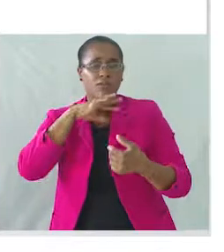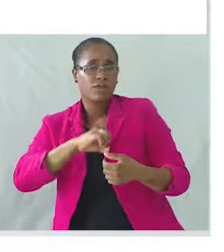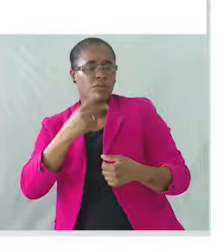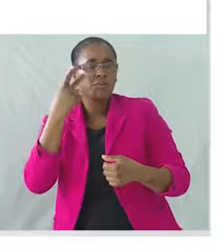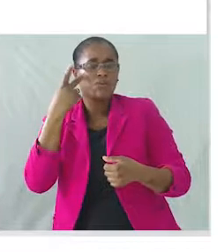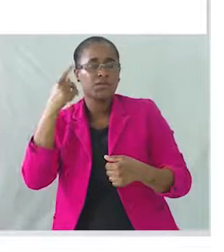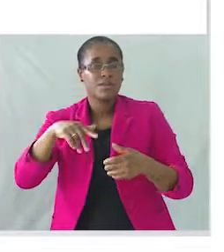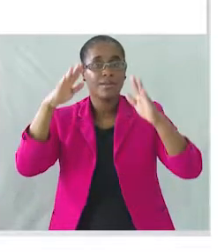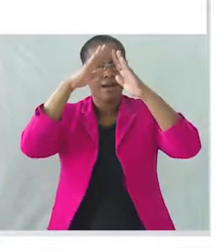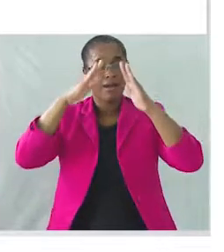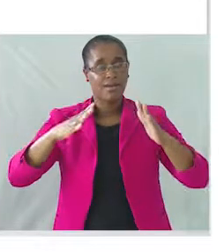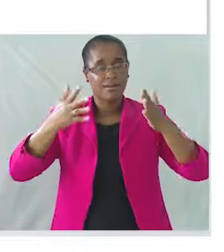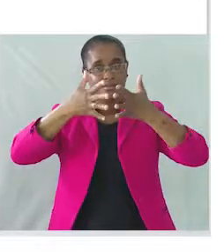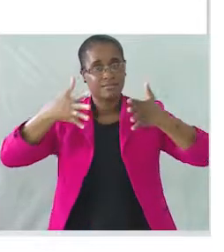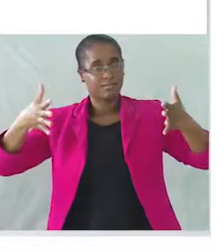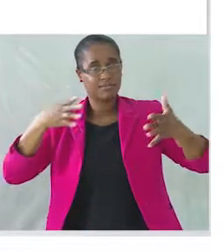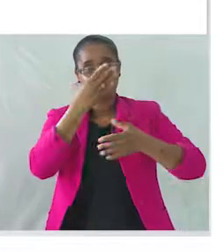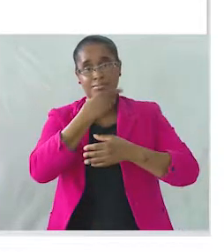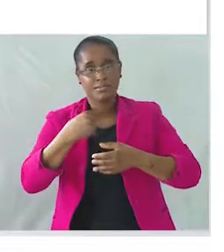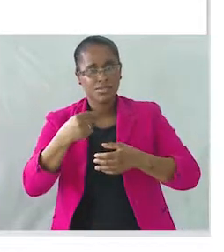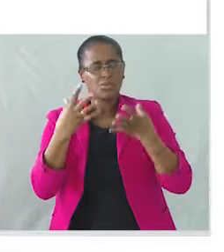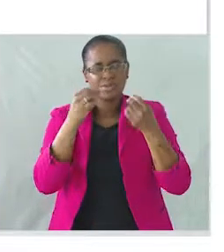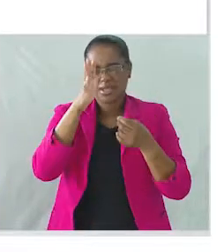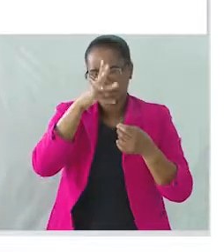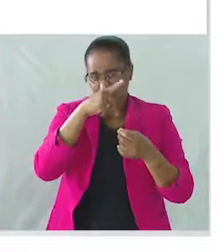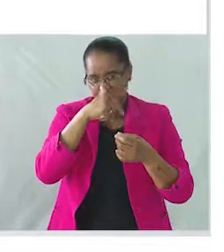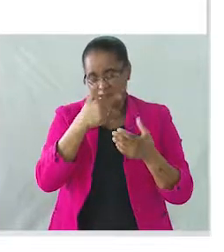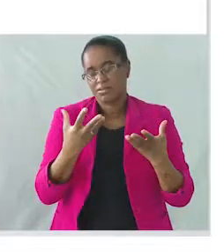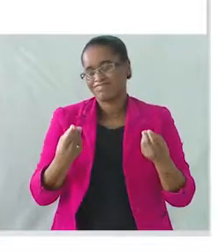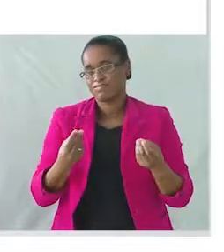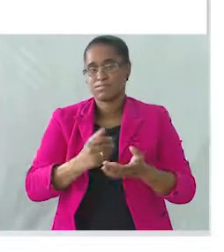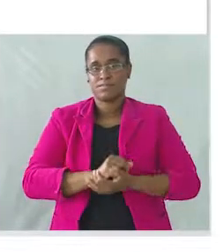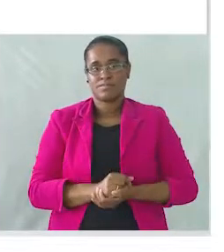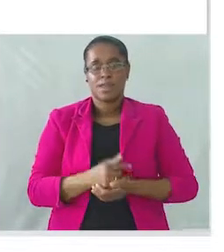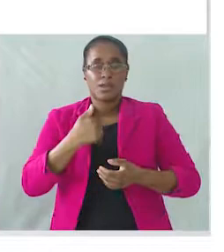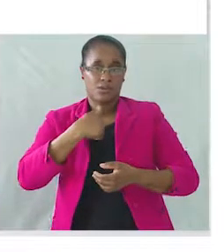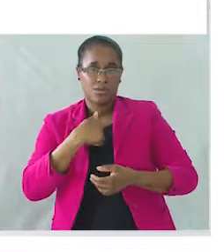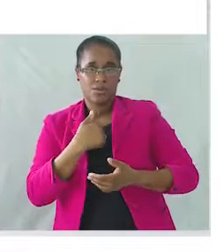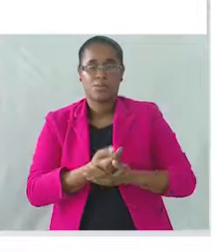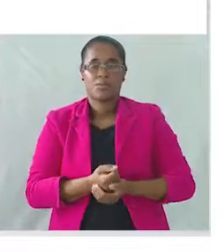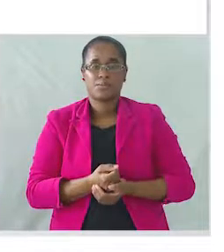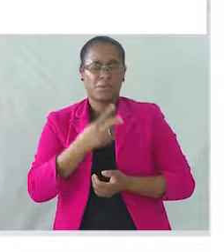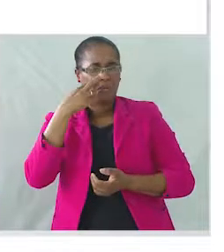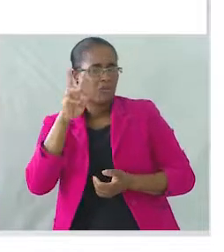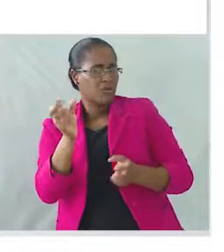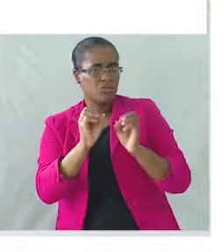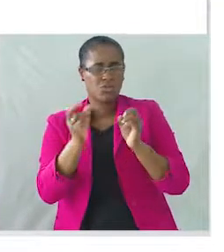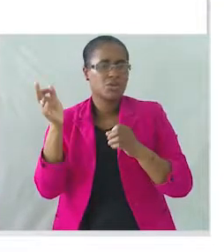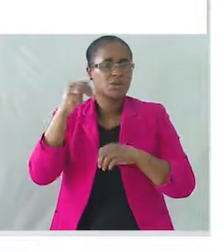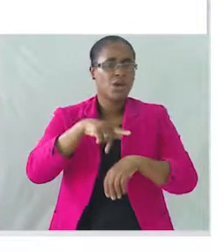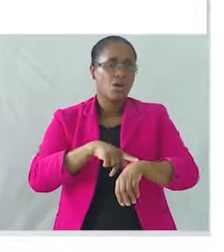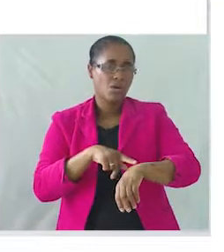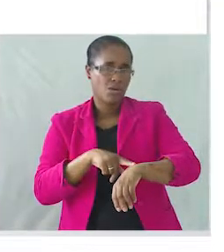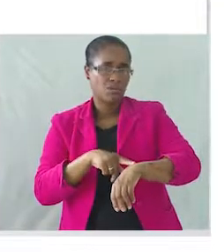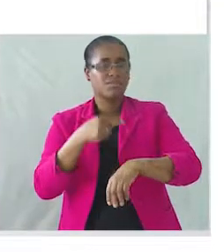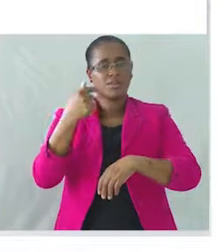neste palácio mergulhados numa tristeza sem medida. E eu não vejo chegar a hora